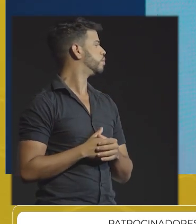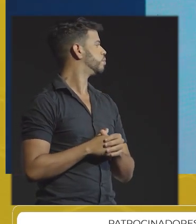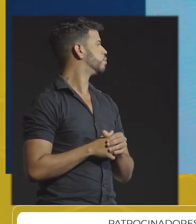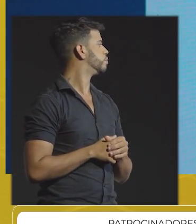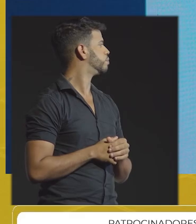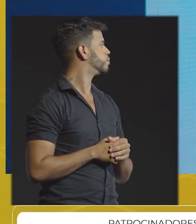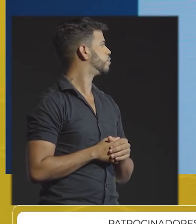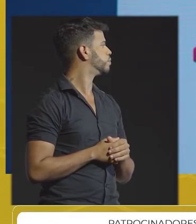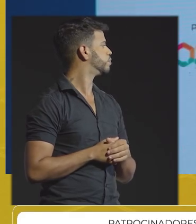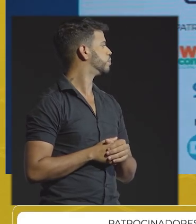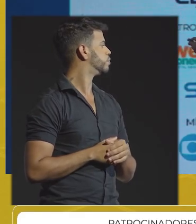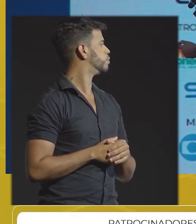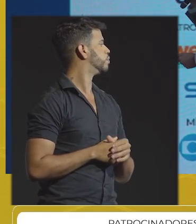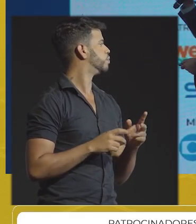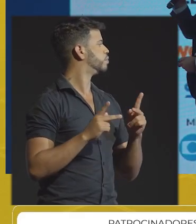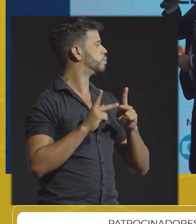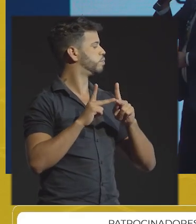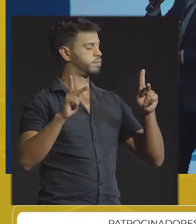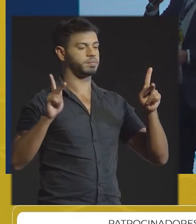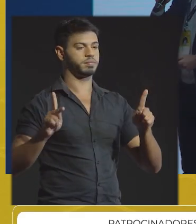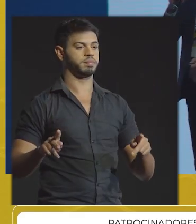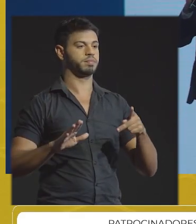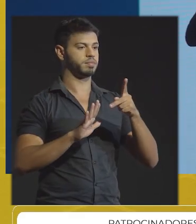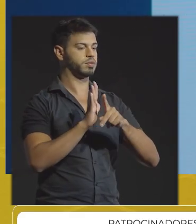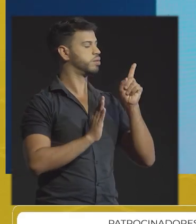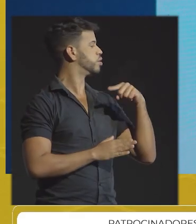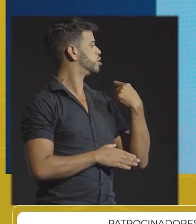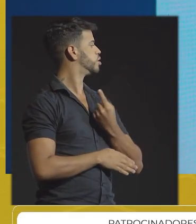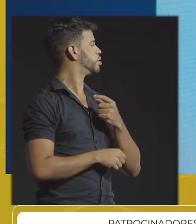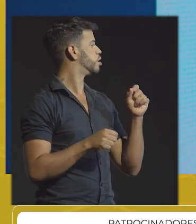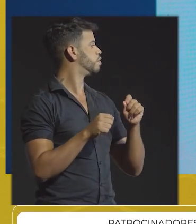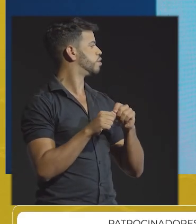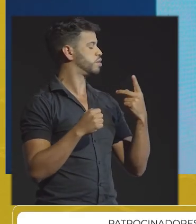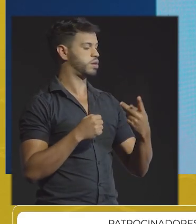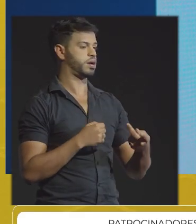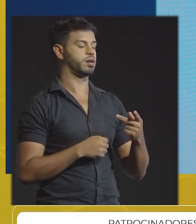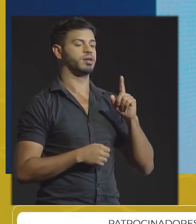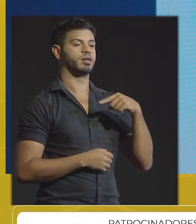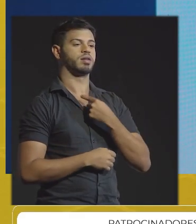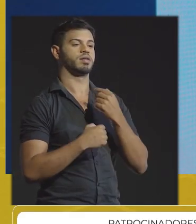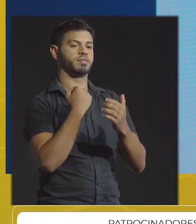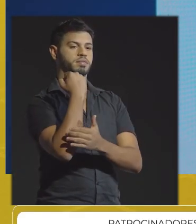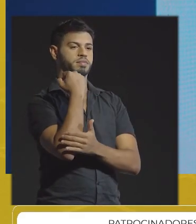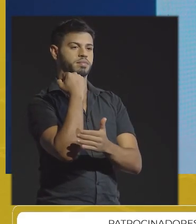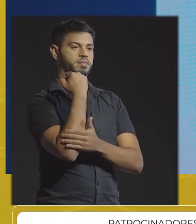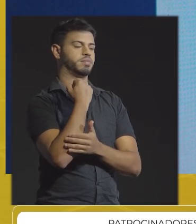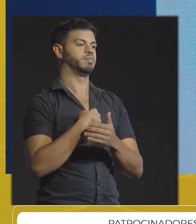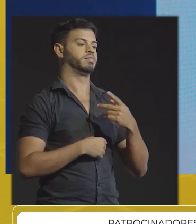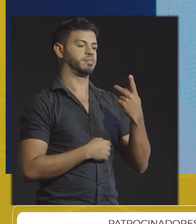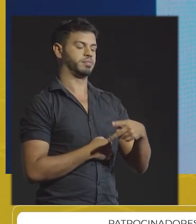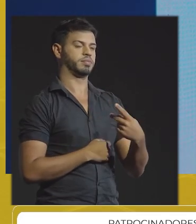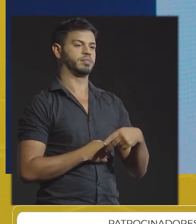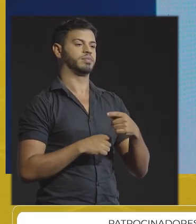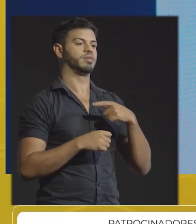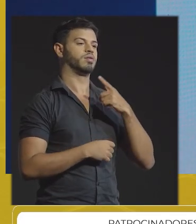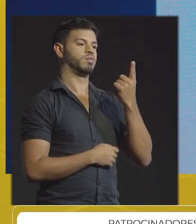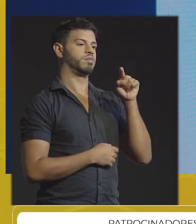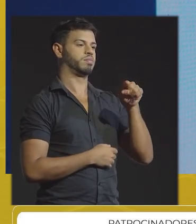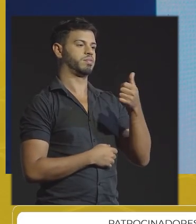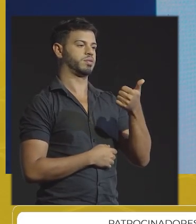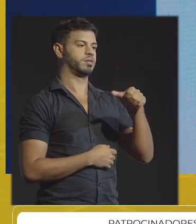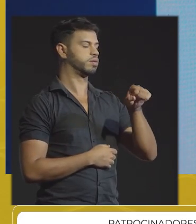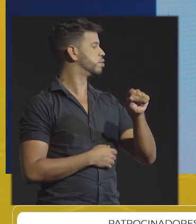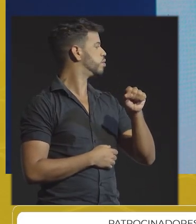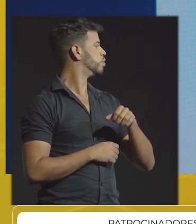fotovoltaica esse é um projeto que a gente tá fazendo aqui na nossa fábrica de Cabo de Santo Agostinho uma usina de 1.18